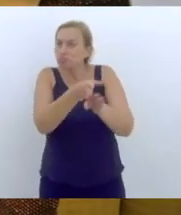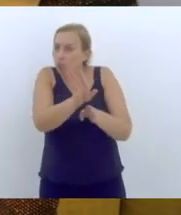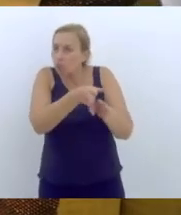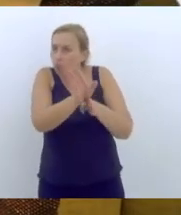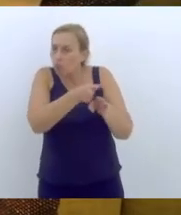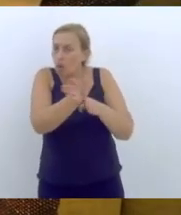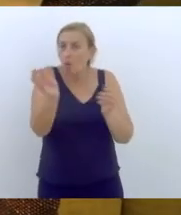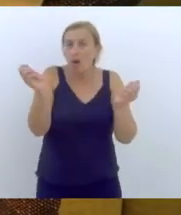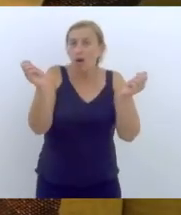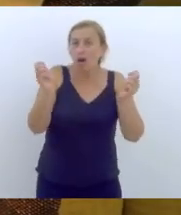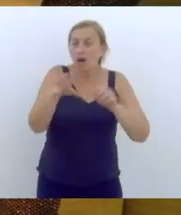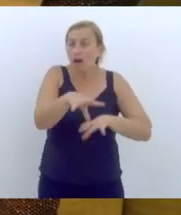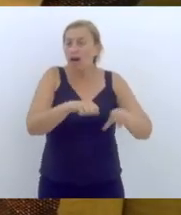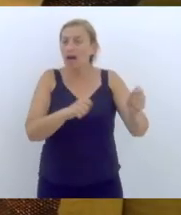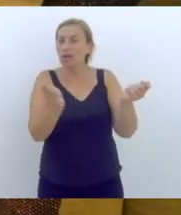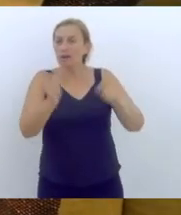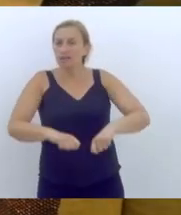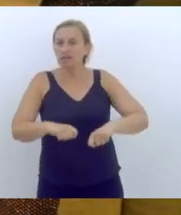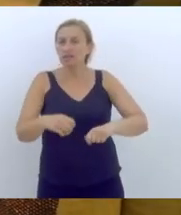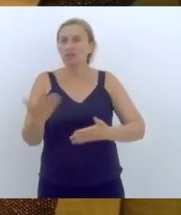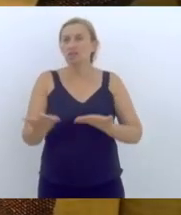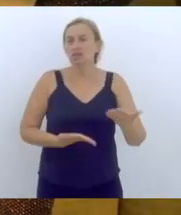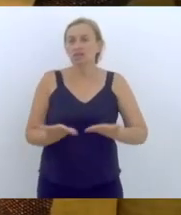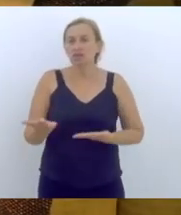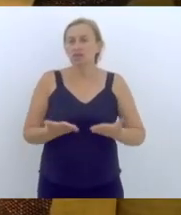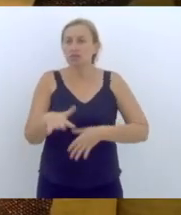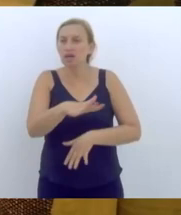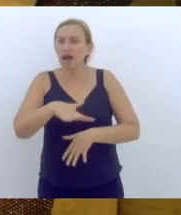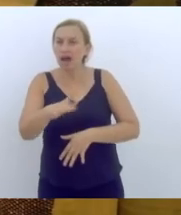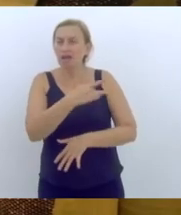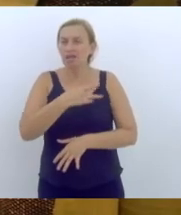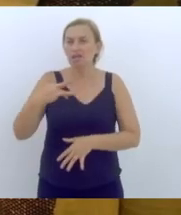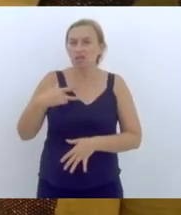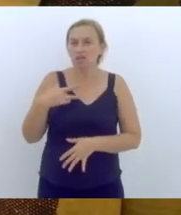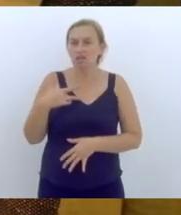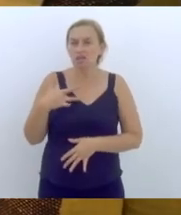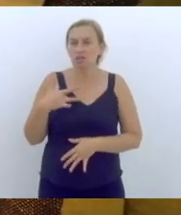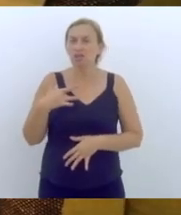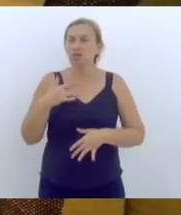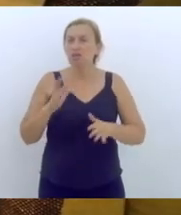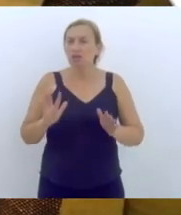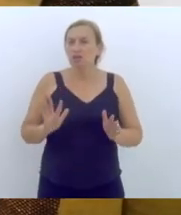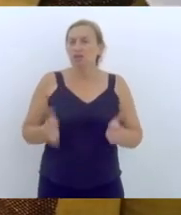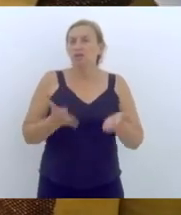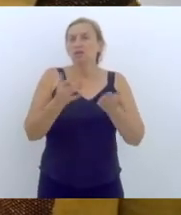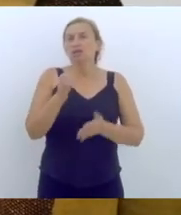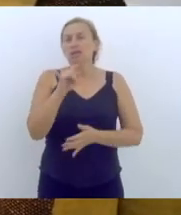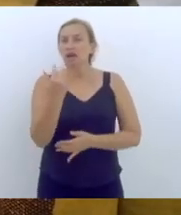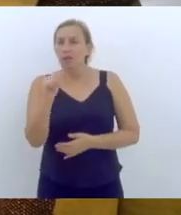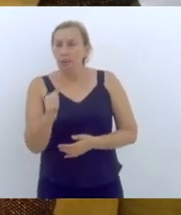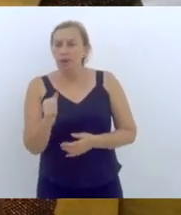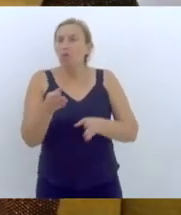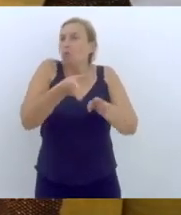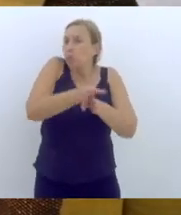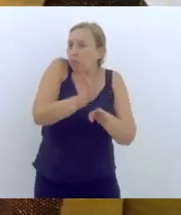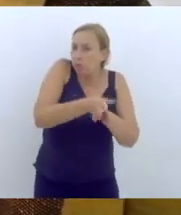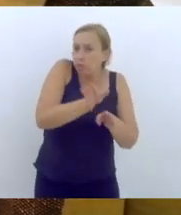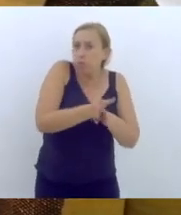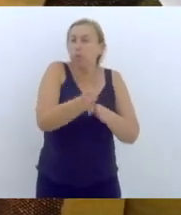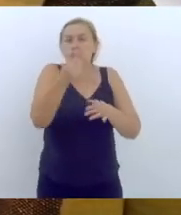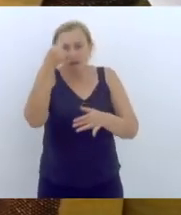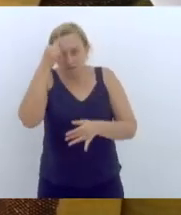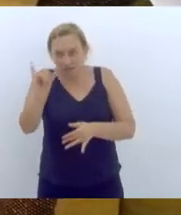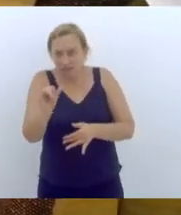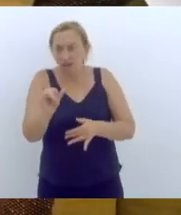a capacitação dos servidores da área da saúde, a realização das campanhas como elucidação, orientação,